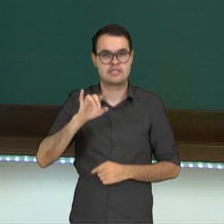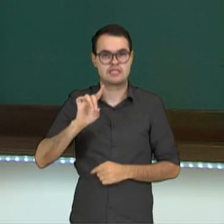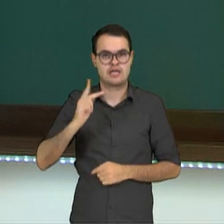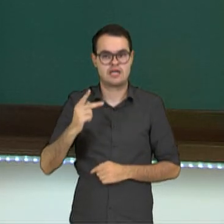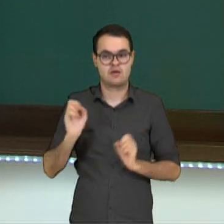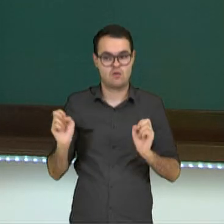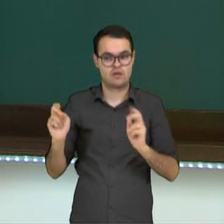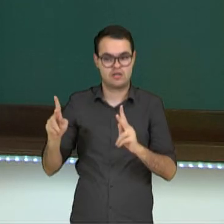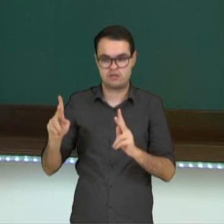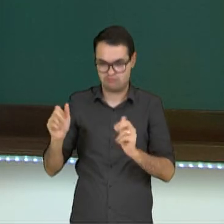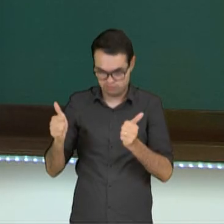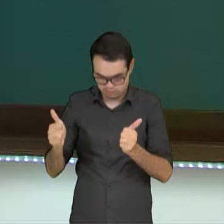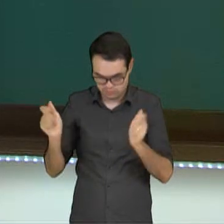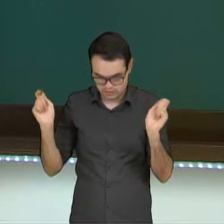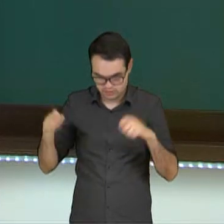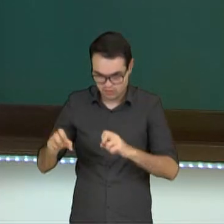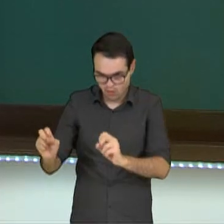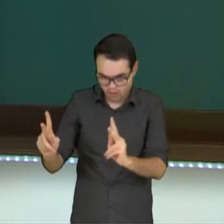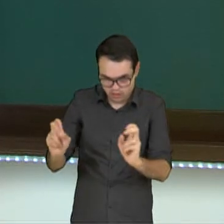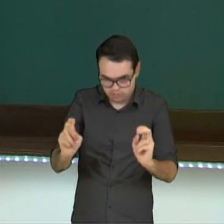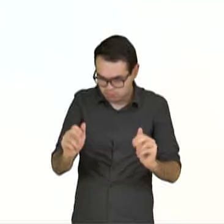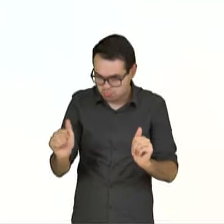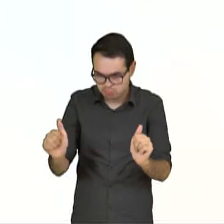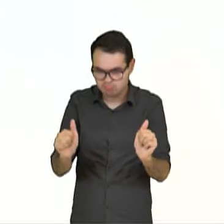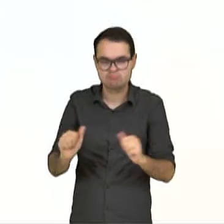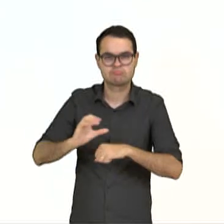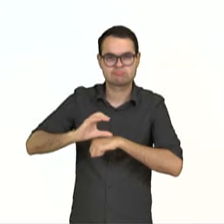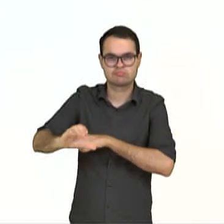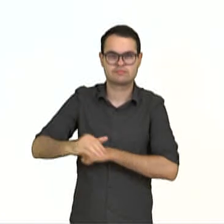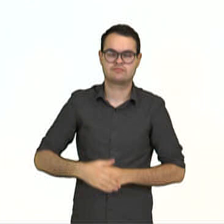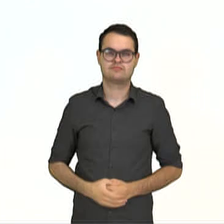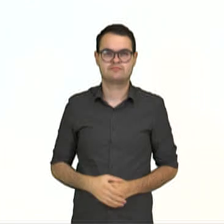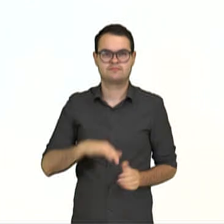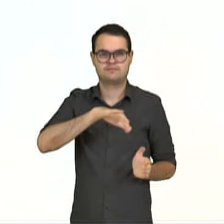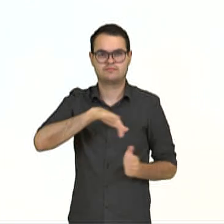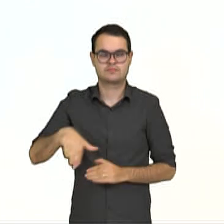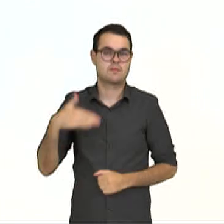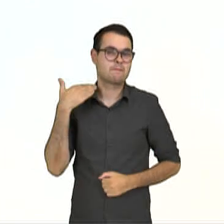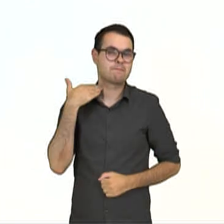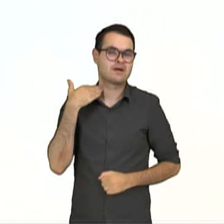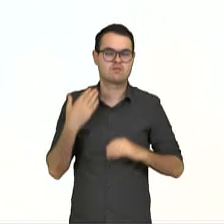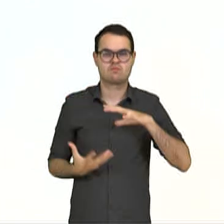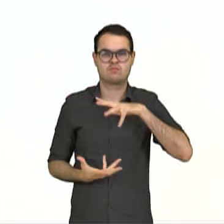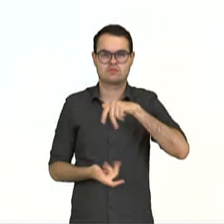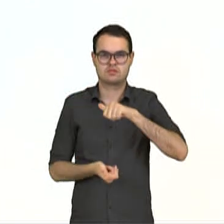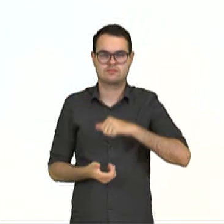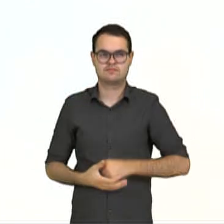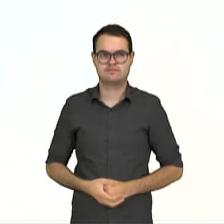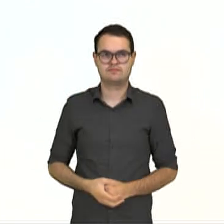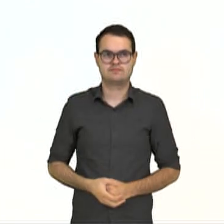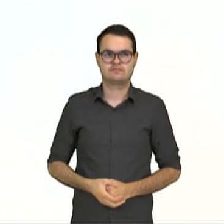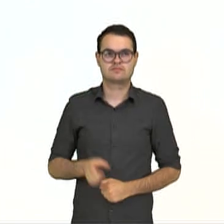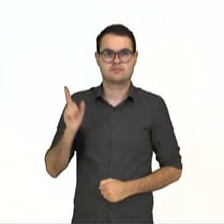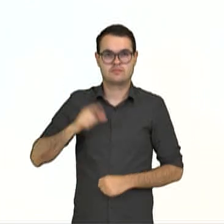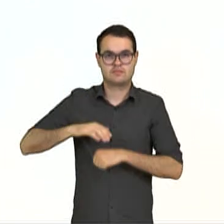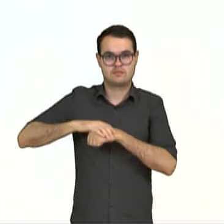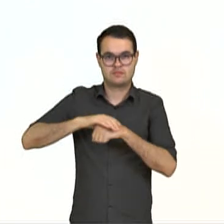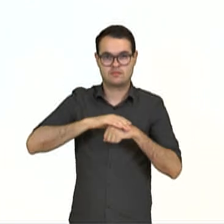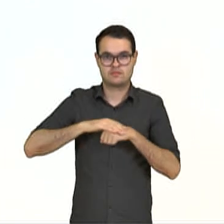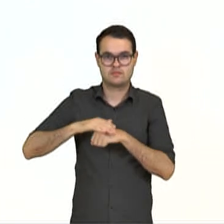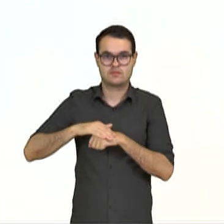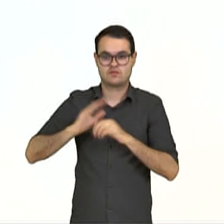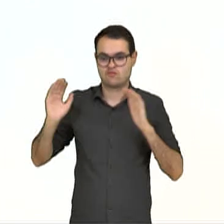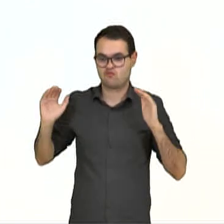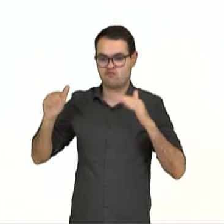ok, tá? Banco Mundial, critérios próprios para a concessão de recursos destinados